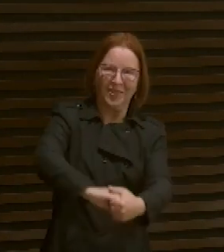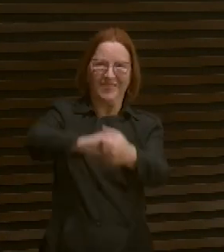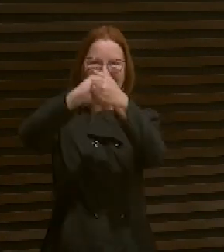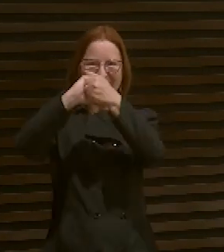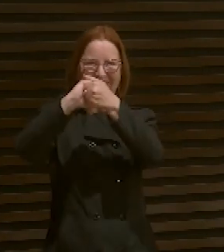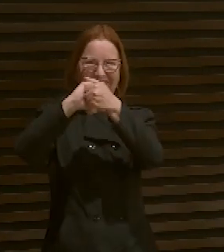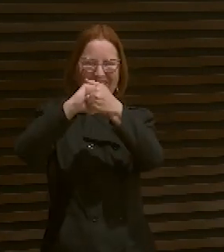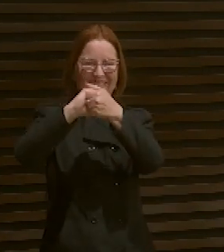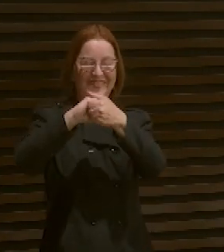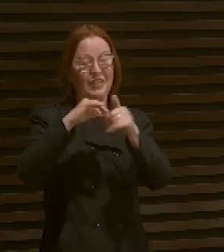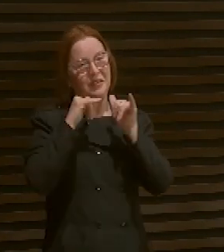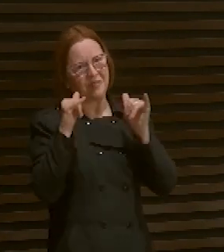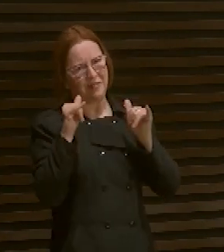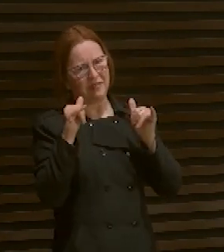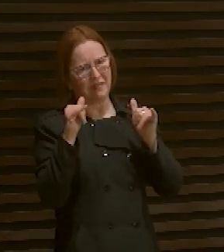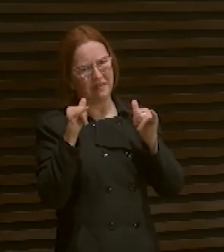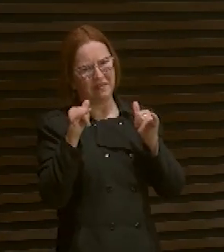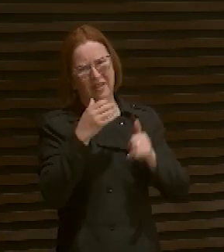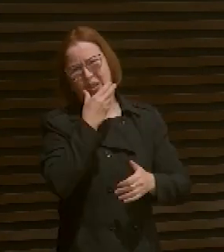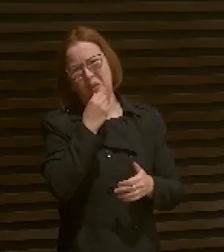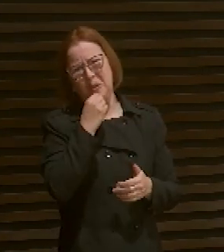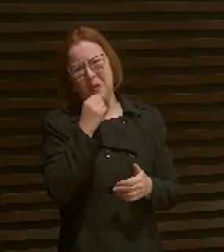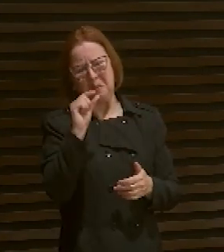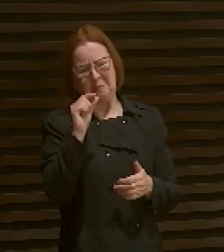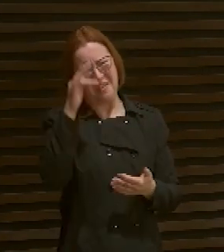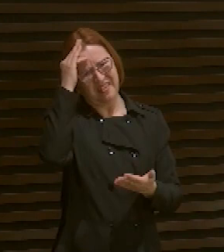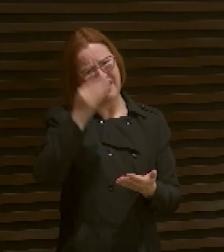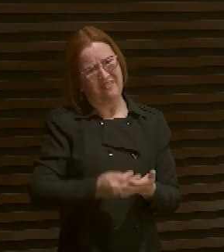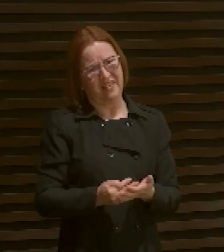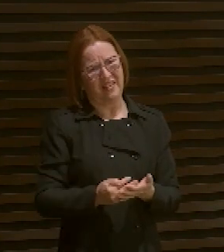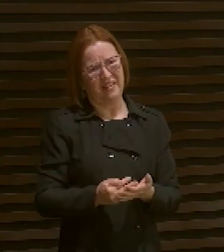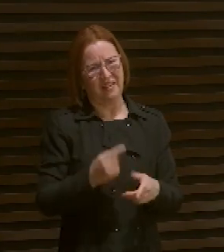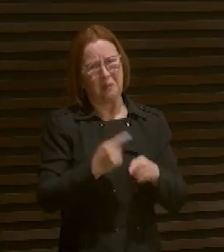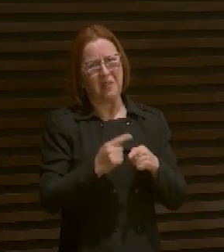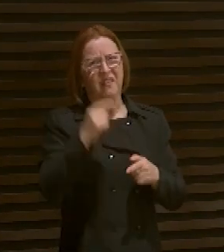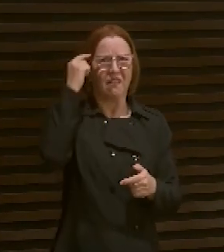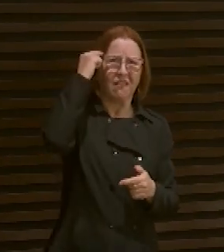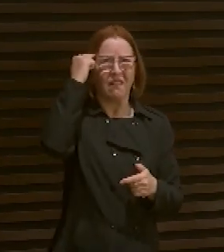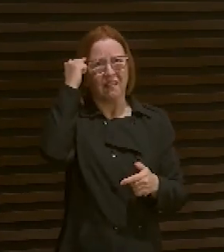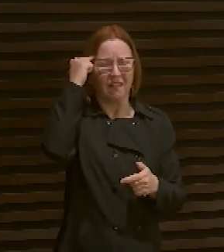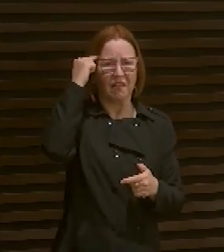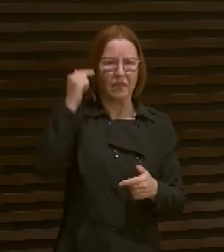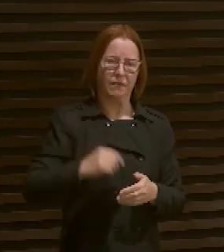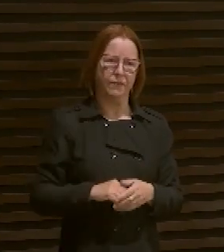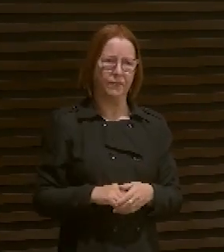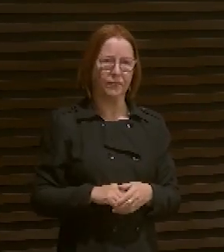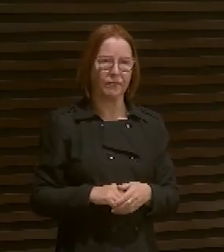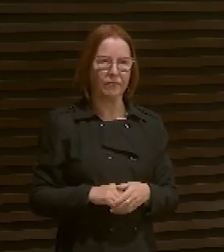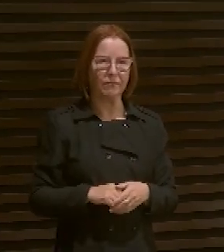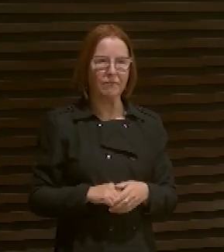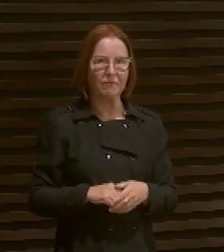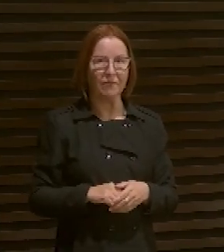tomou-o e lhe disse, homem de pequena fé, por que duvidaste?